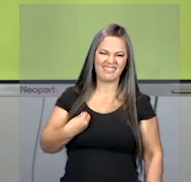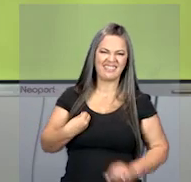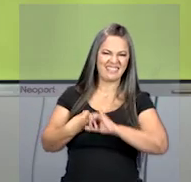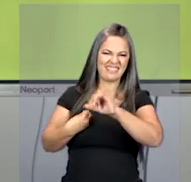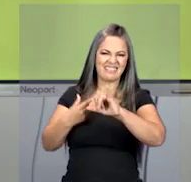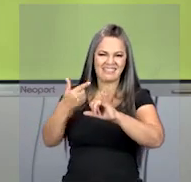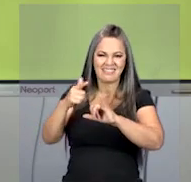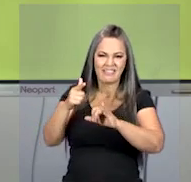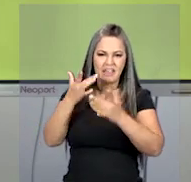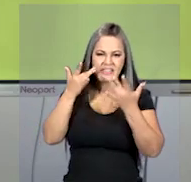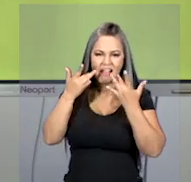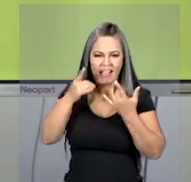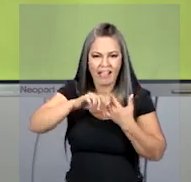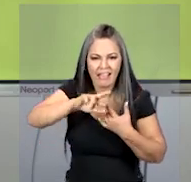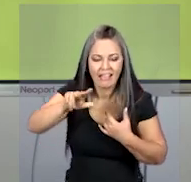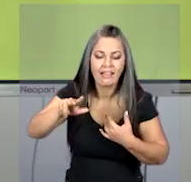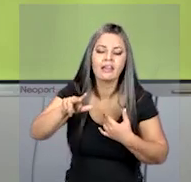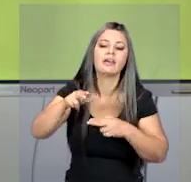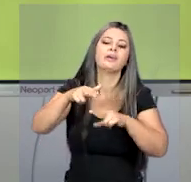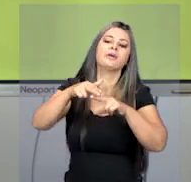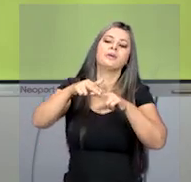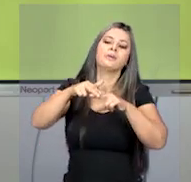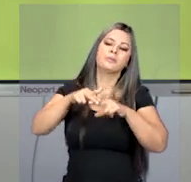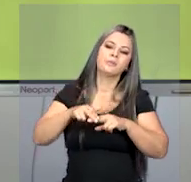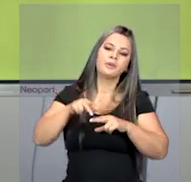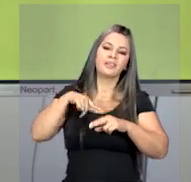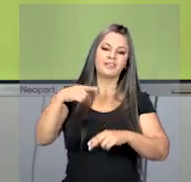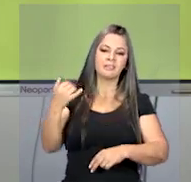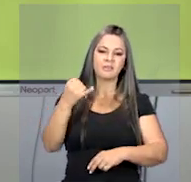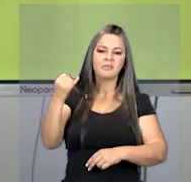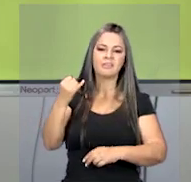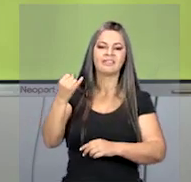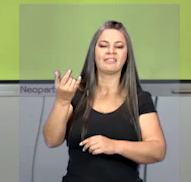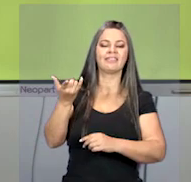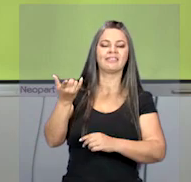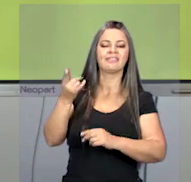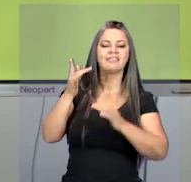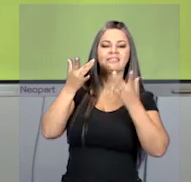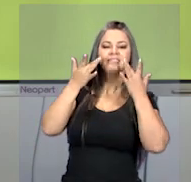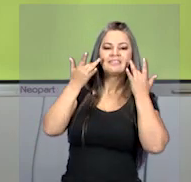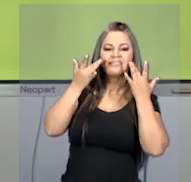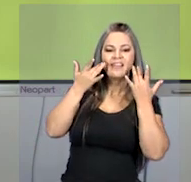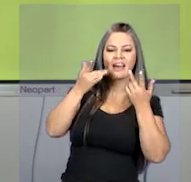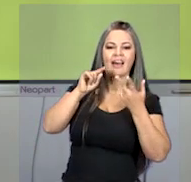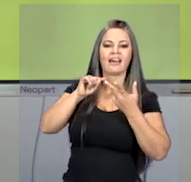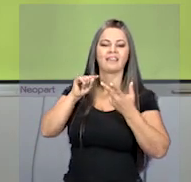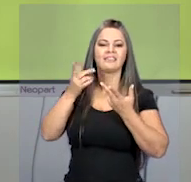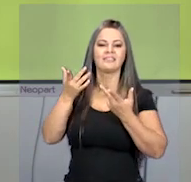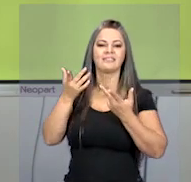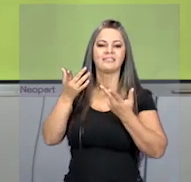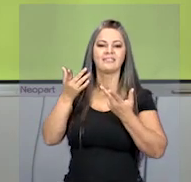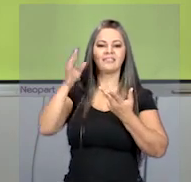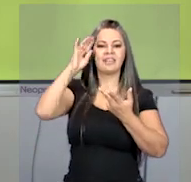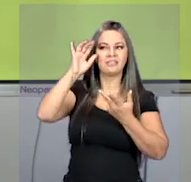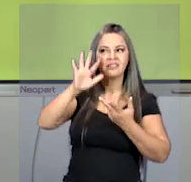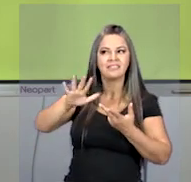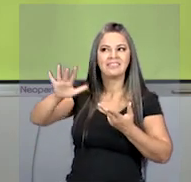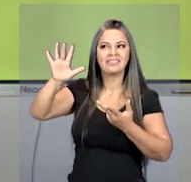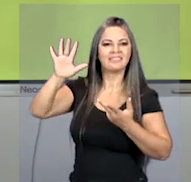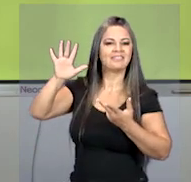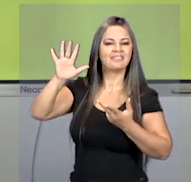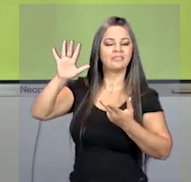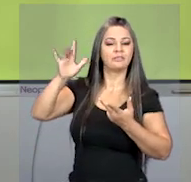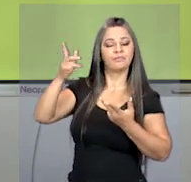Que emocionam, que tocam no nosso coração, a sensibilidade. Se a nossa vida fosse apenas real, só aquela